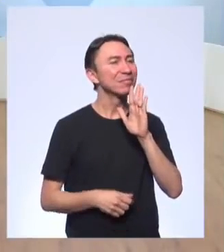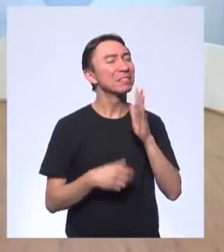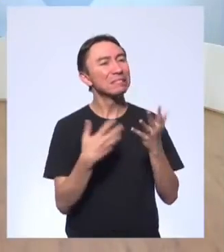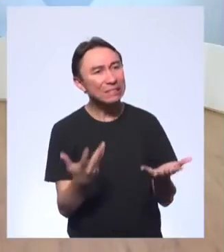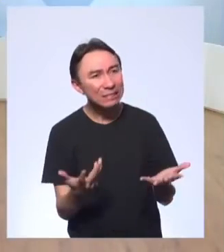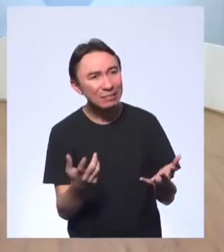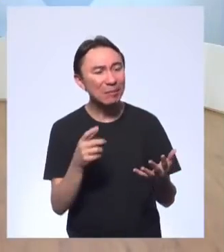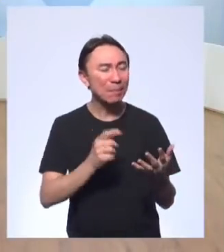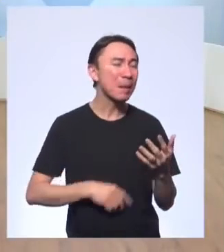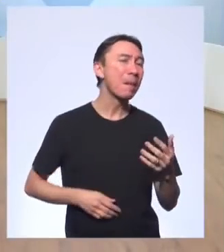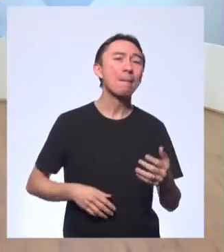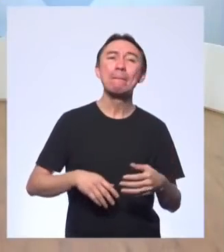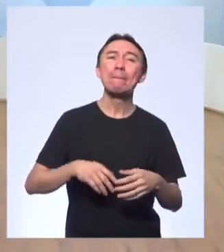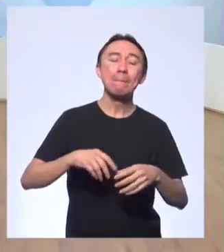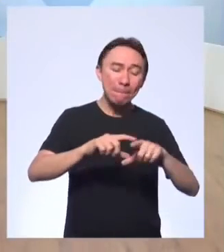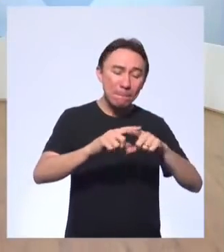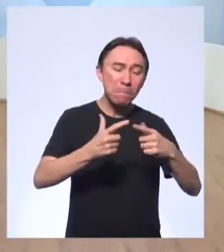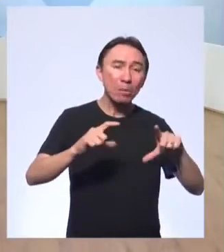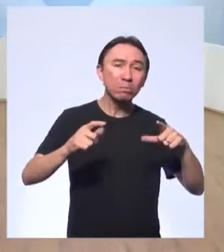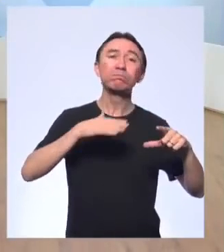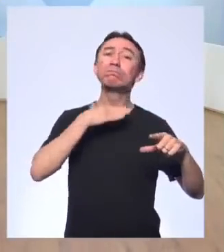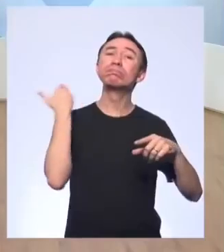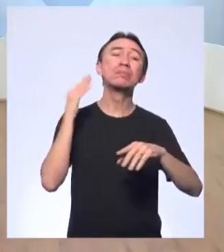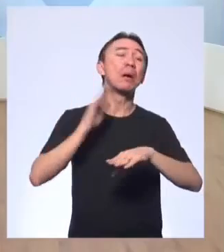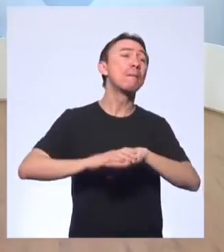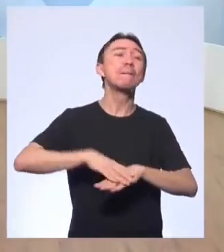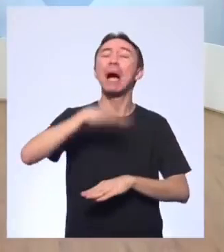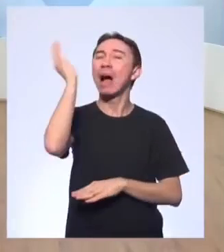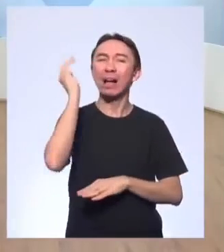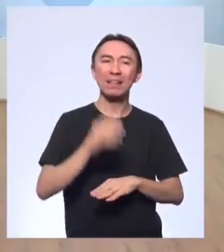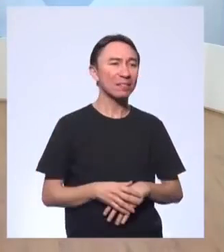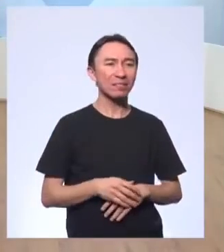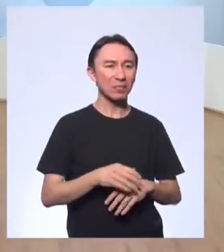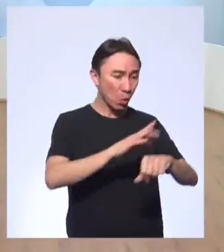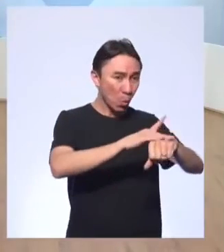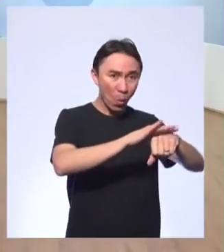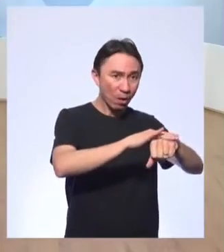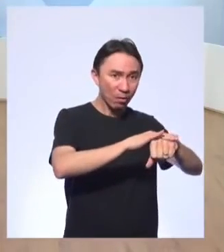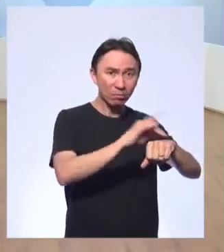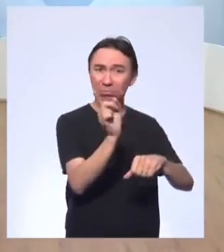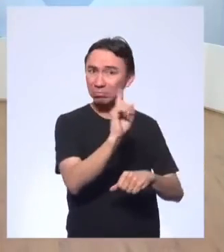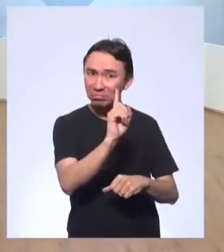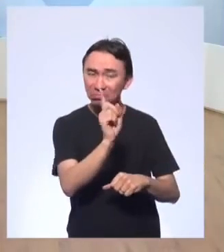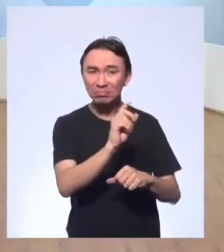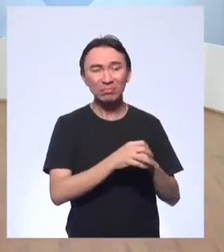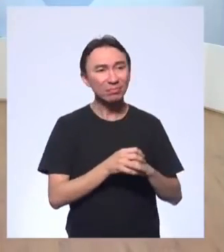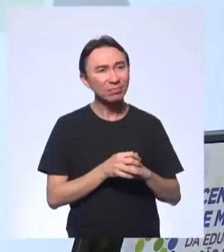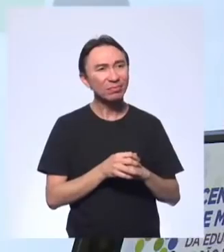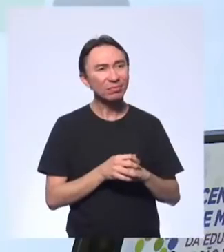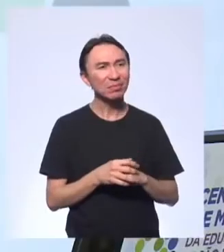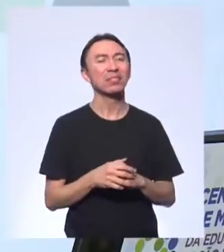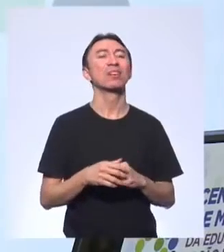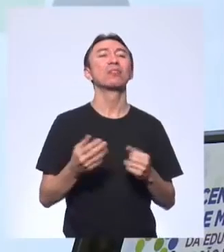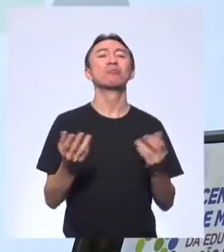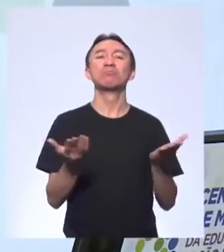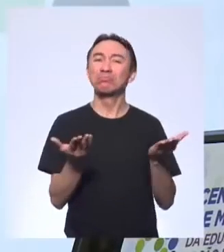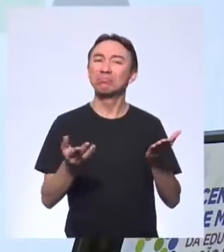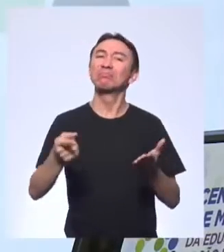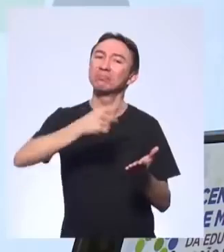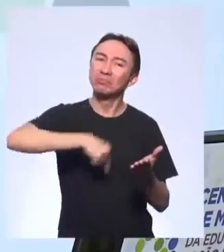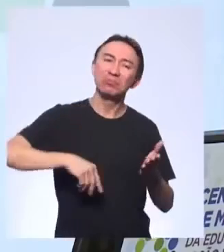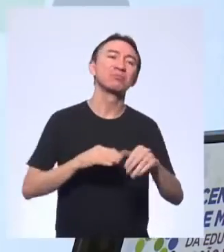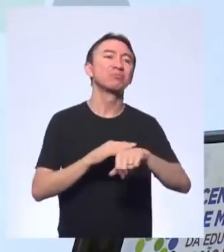são relacionadas exatamente a doenças, né? E a gente vai discutir isso, continuar falando sobre isso